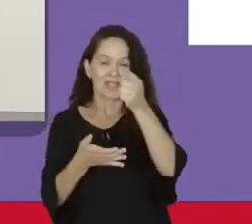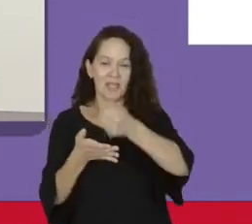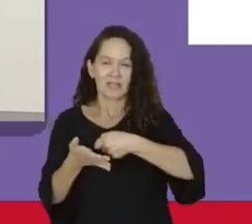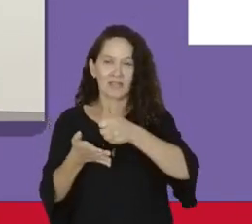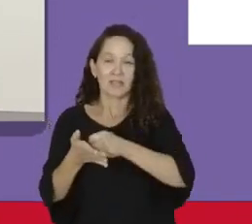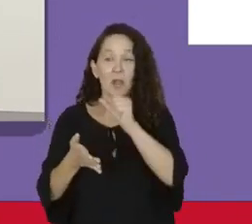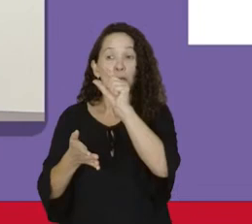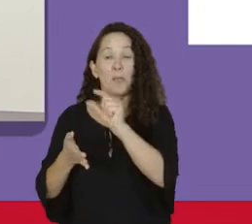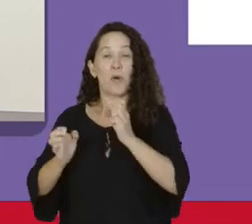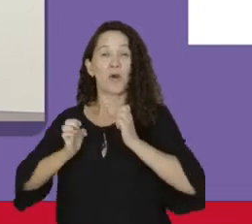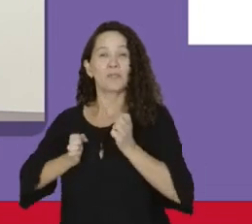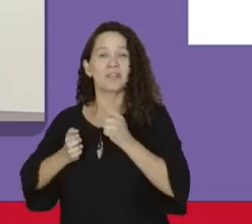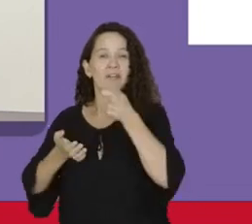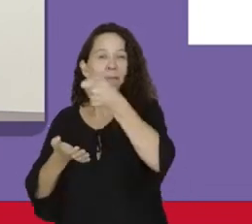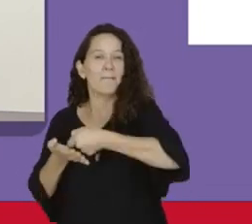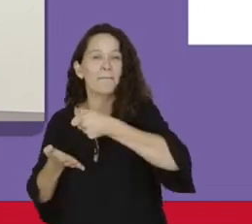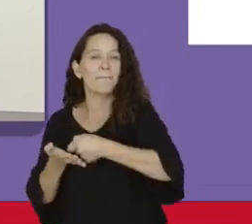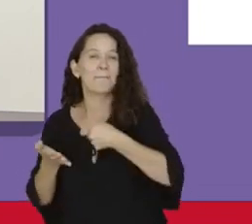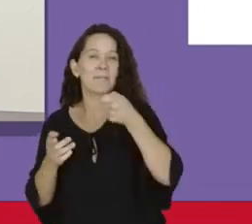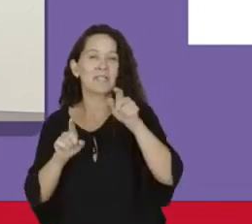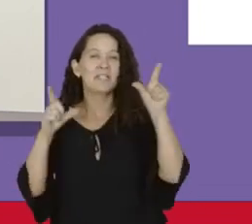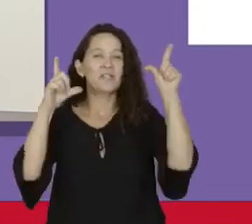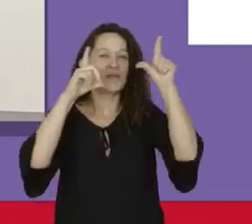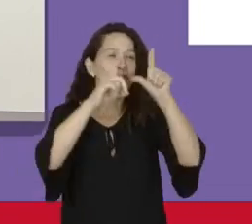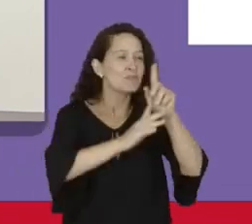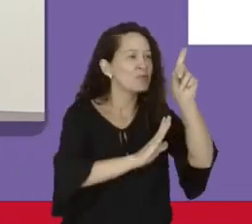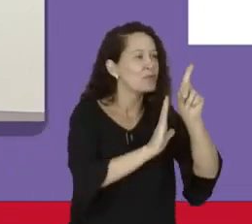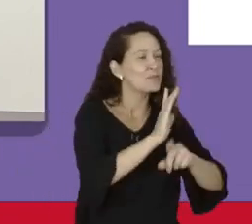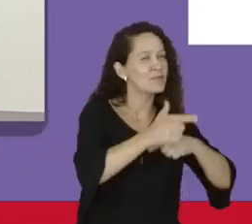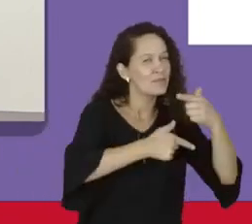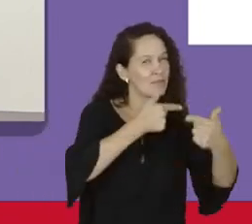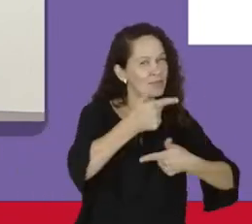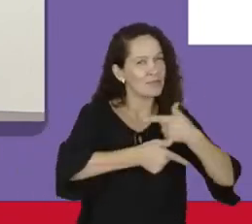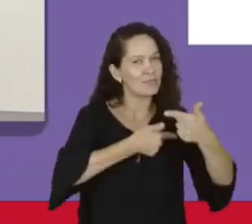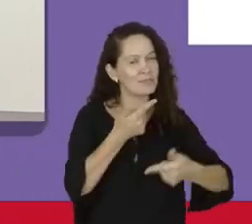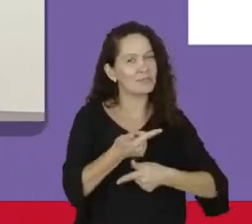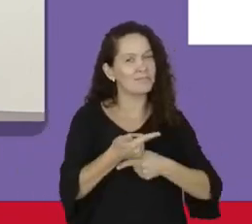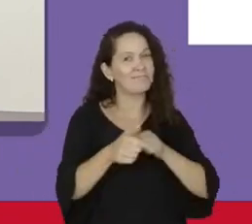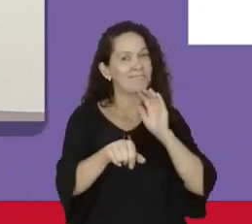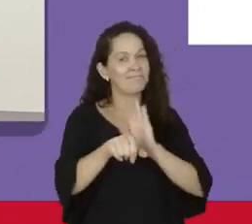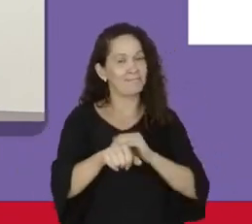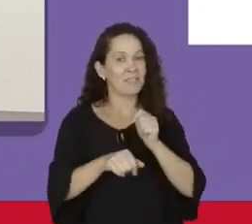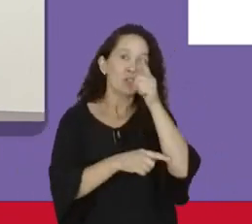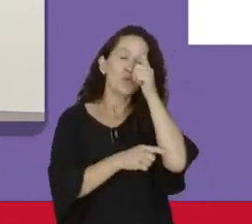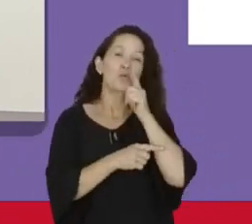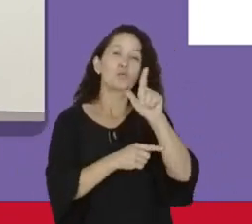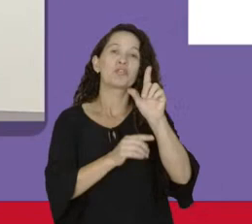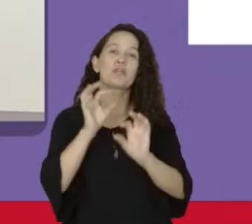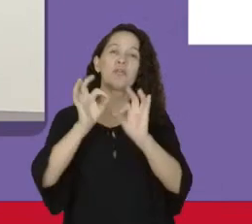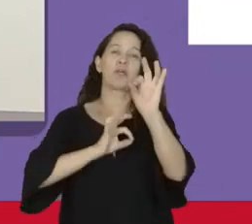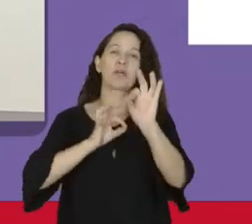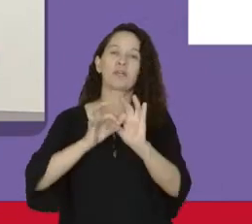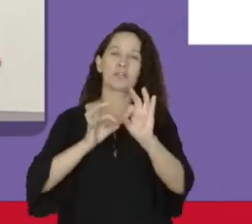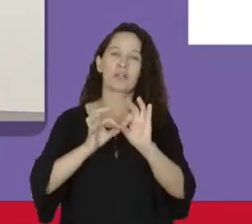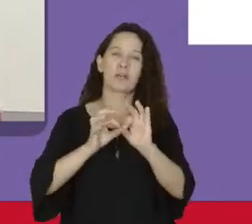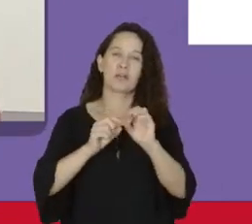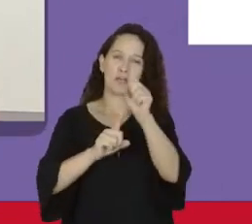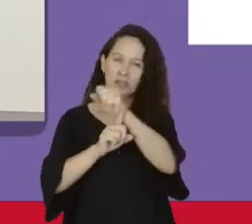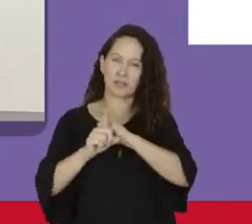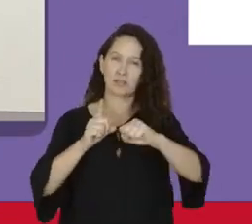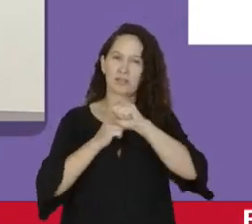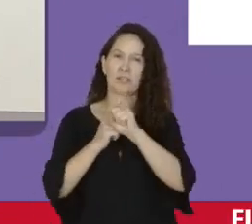tributária para os ricos, diminuição dos direitos trabalhistas e, o mais possível, a montagem de um exército social